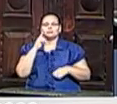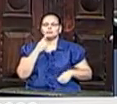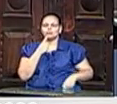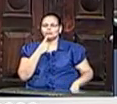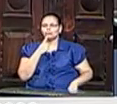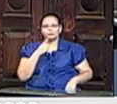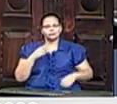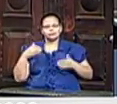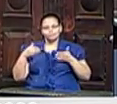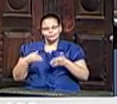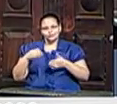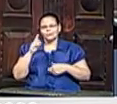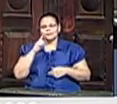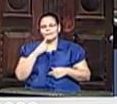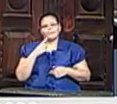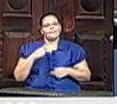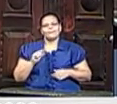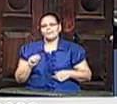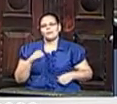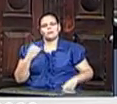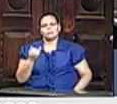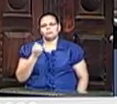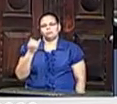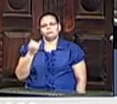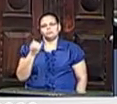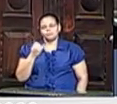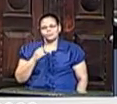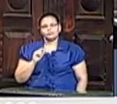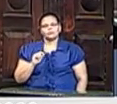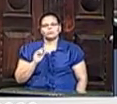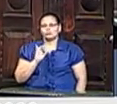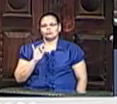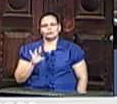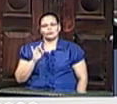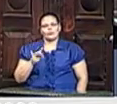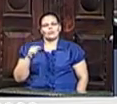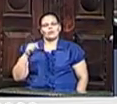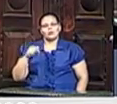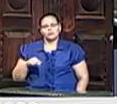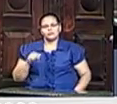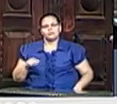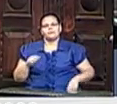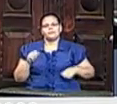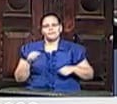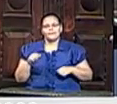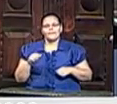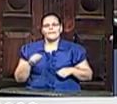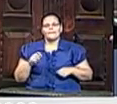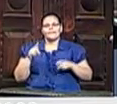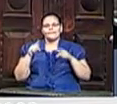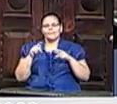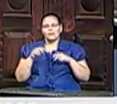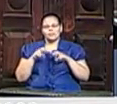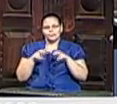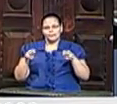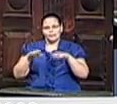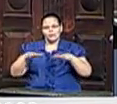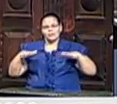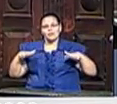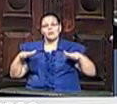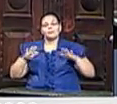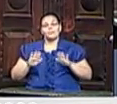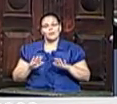fundamental que programas como os que passam na TV Alerj, não apenas as sessões plenárias, mas o conjunto da programação, possam